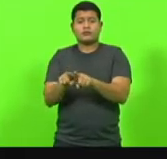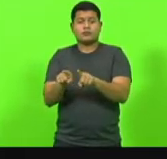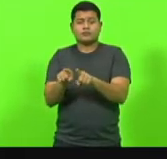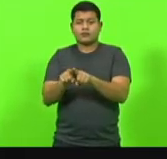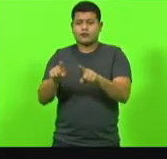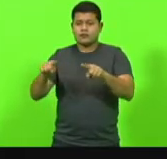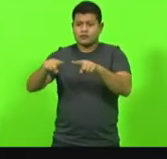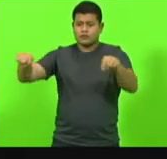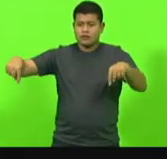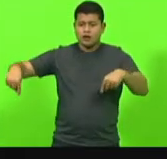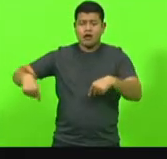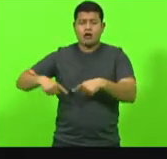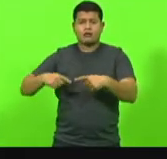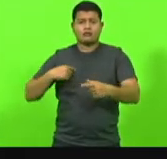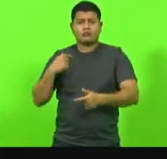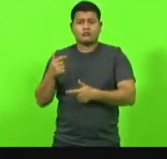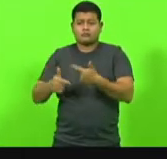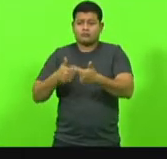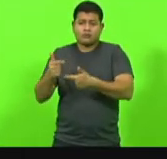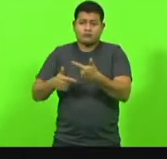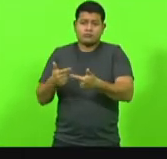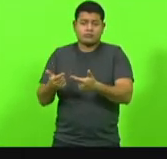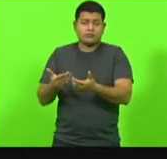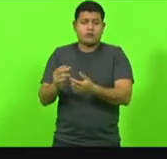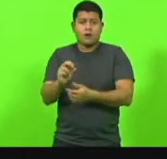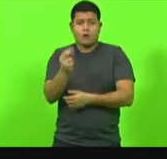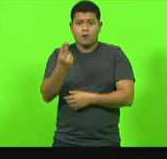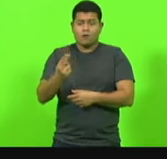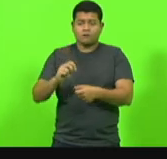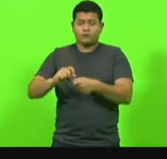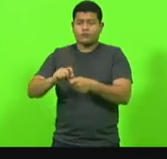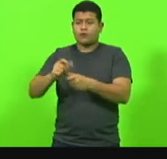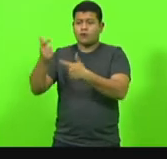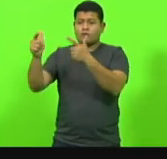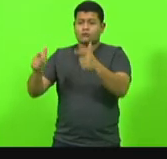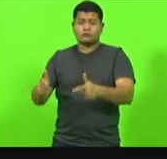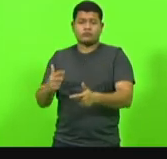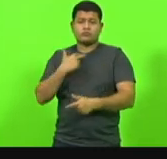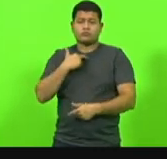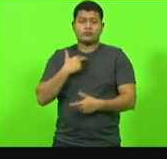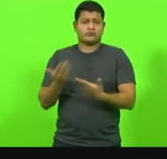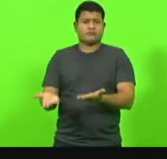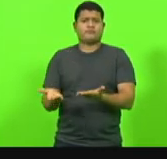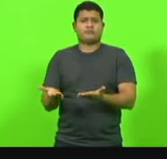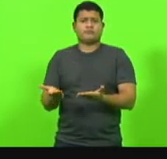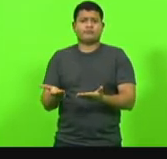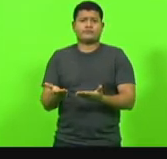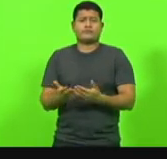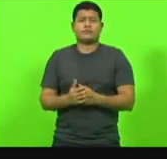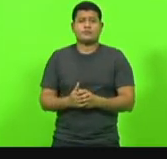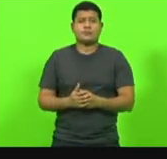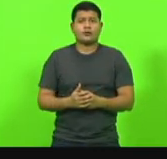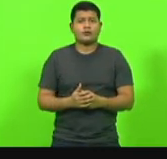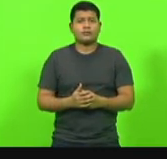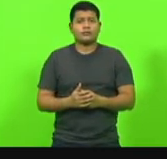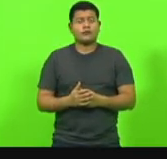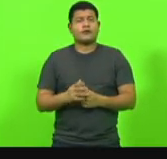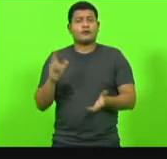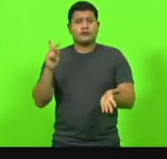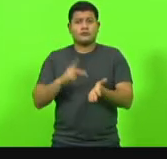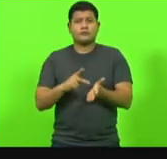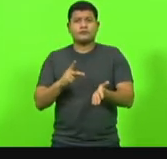nem a indenização e nem o usufruto pleno daquele território, daquele terreno. Ou seja, é de fato